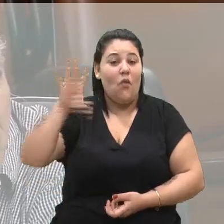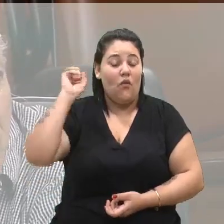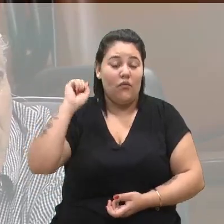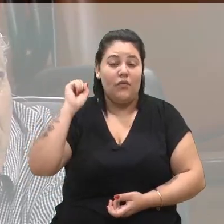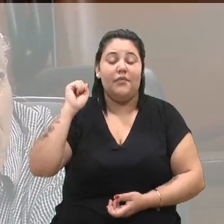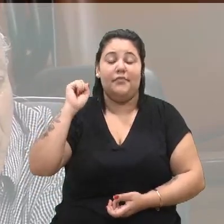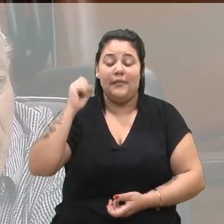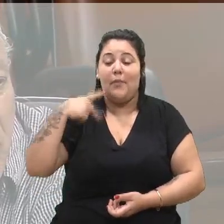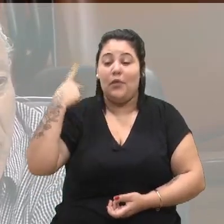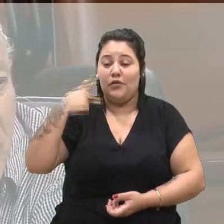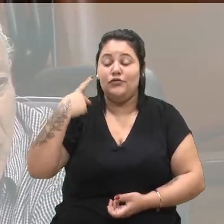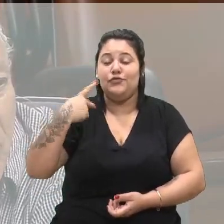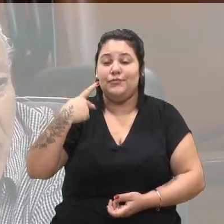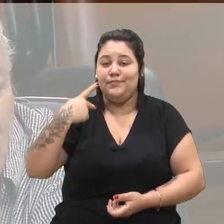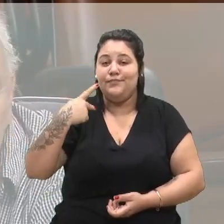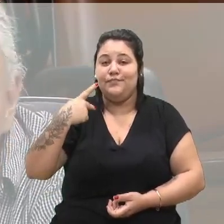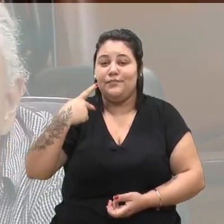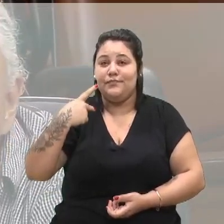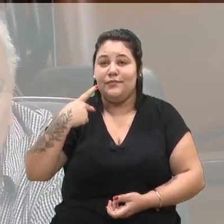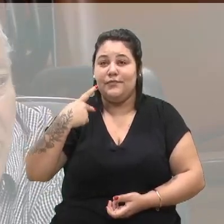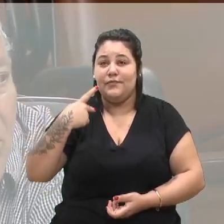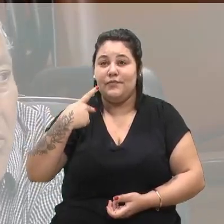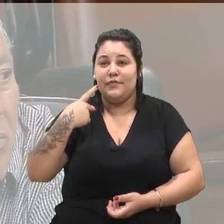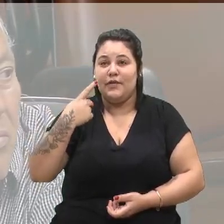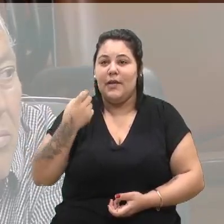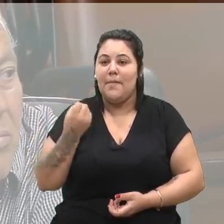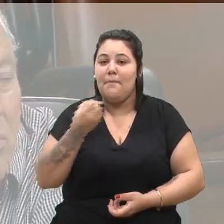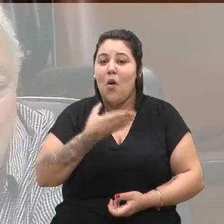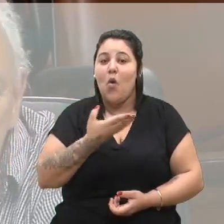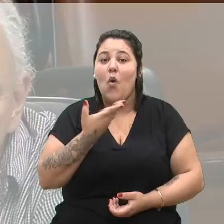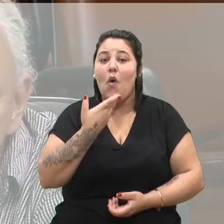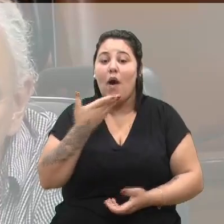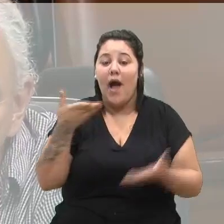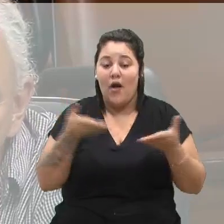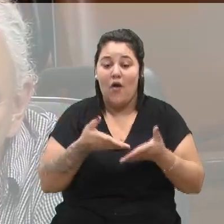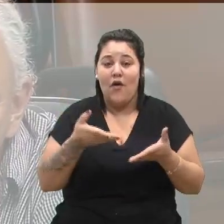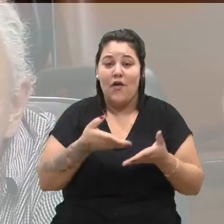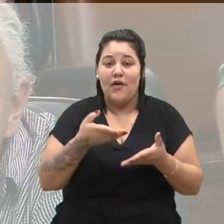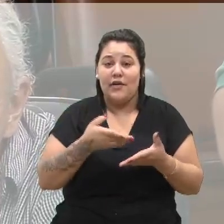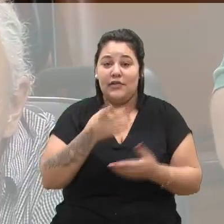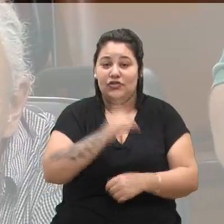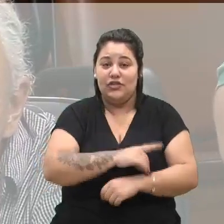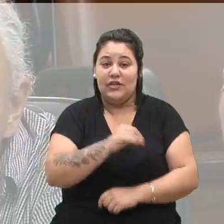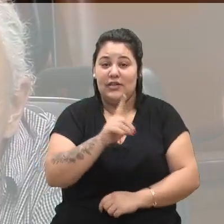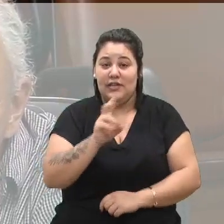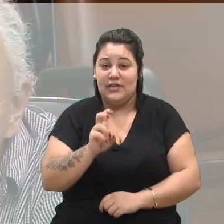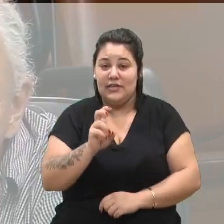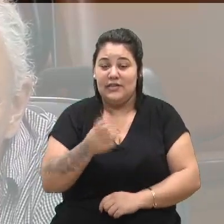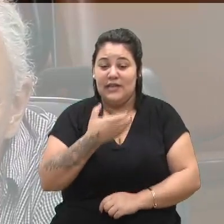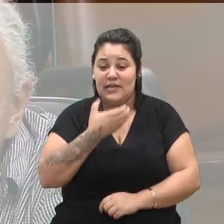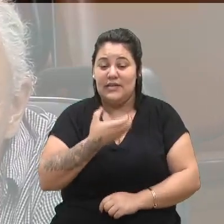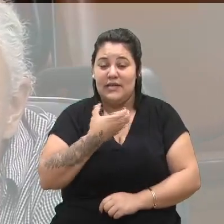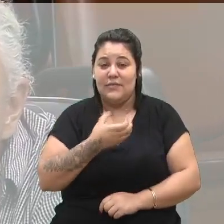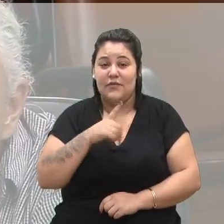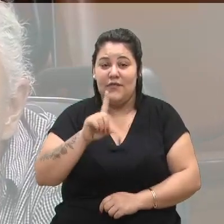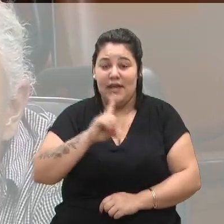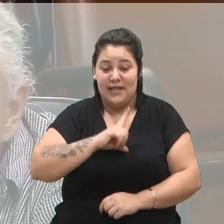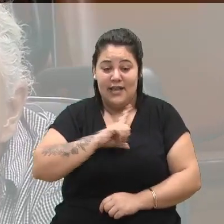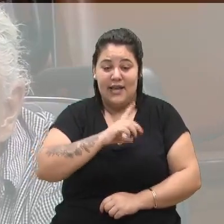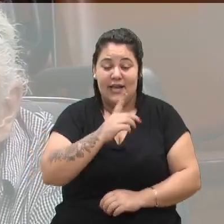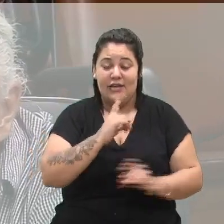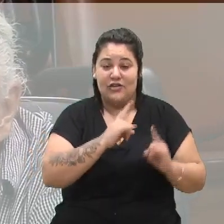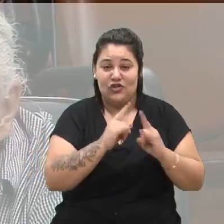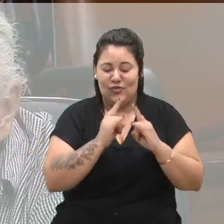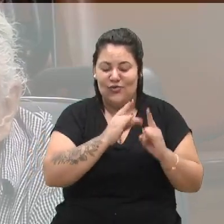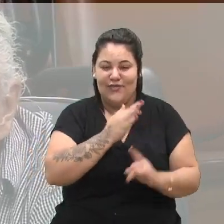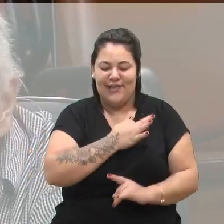Brasil. E que bom que agora foi lançado dia 15 de dezembro a construção de 100 institutos federais até